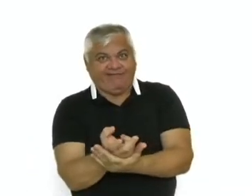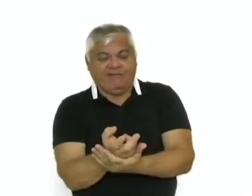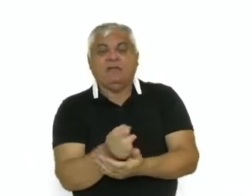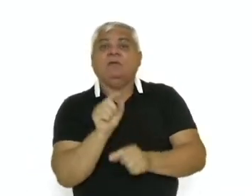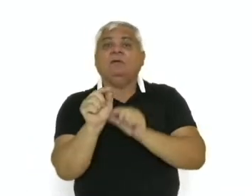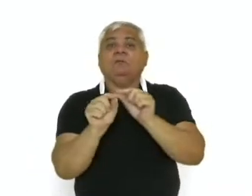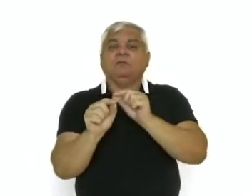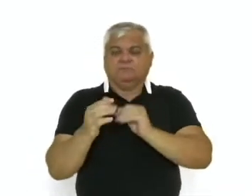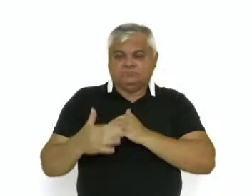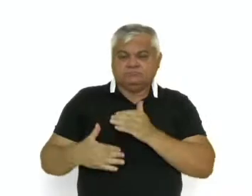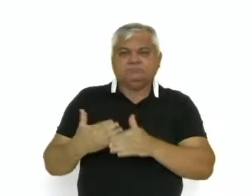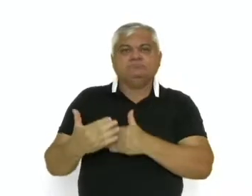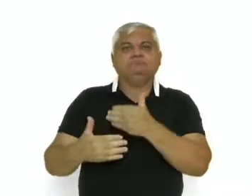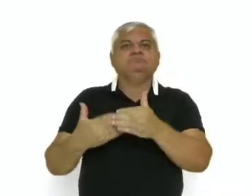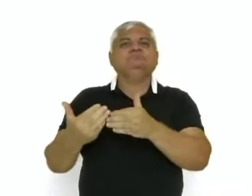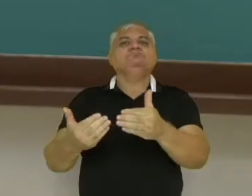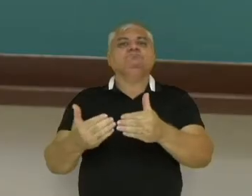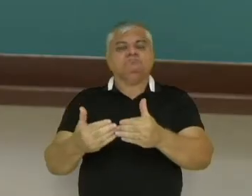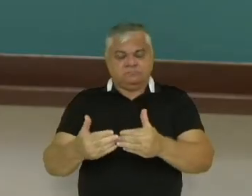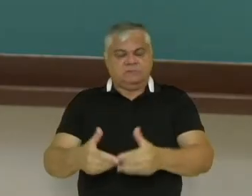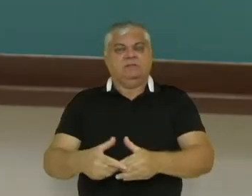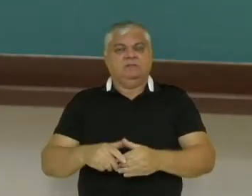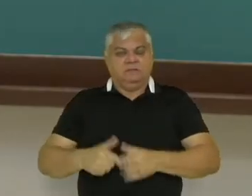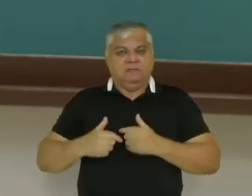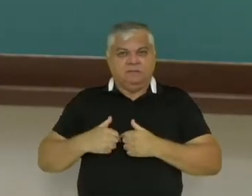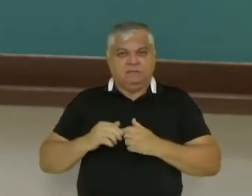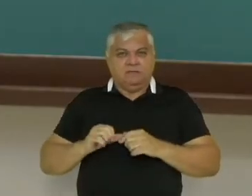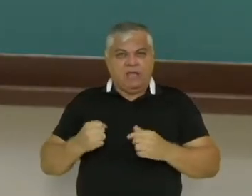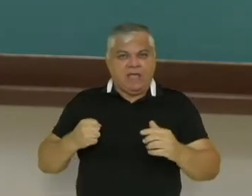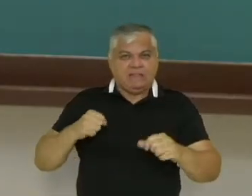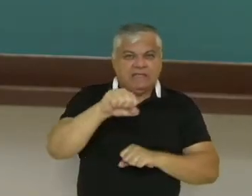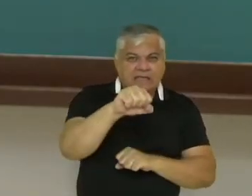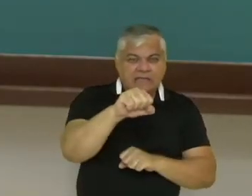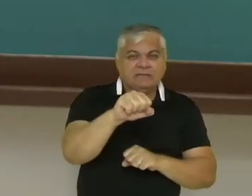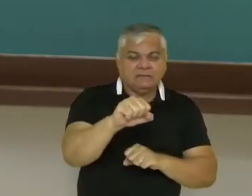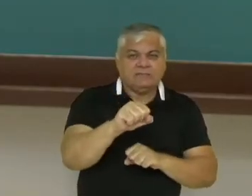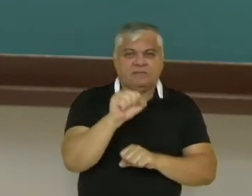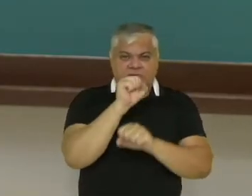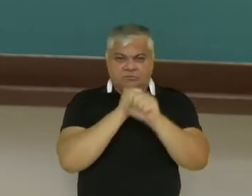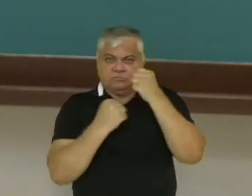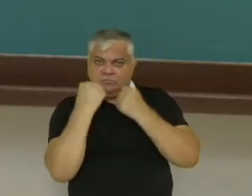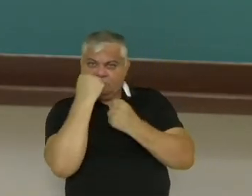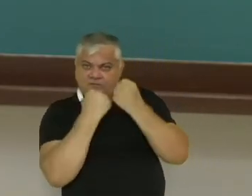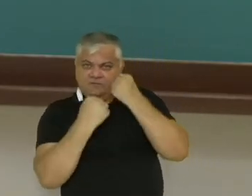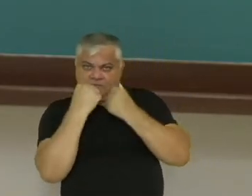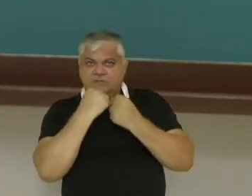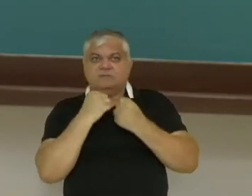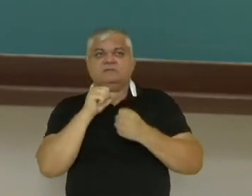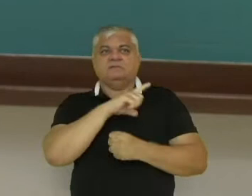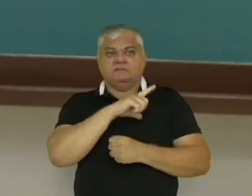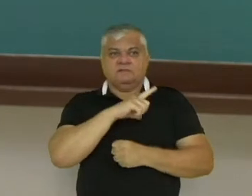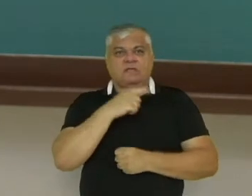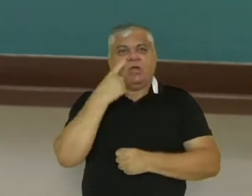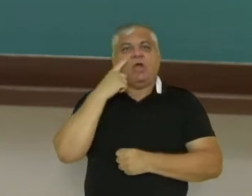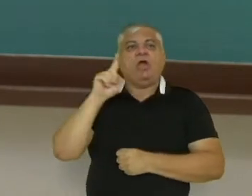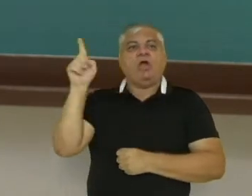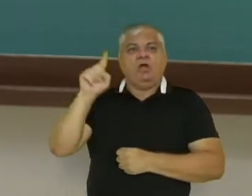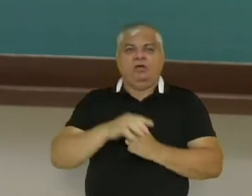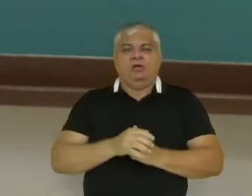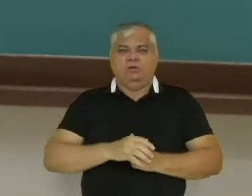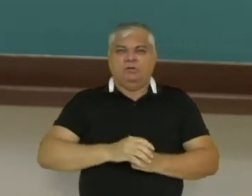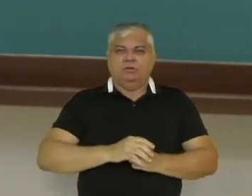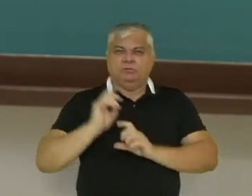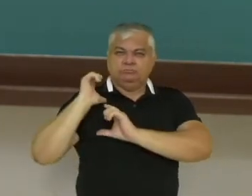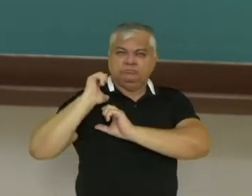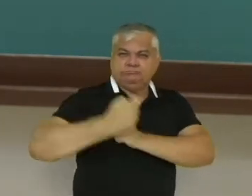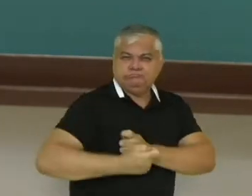para o desenvolvimento de ações de ataque e defesa. Então aqui nós temos um gif aqui, ó, de uma luta de judô, que